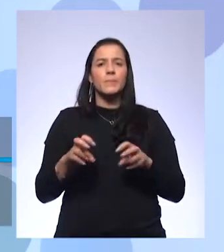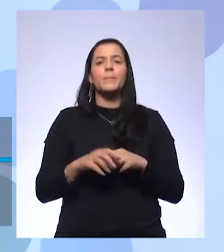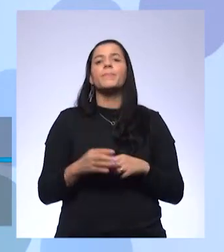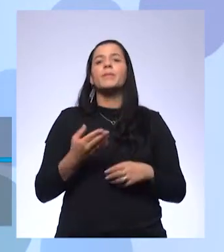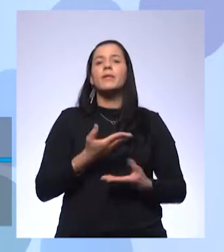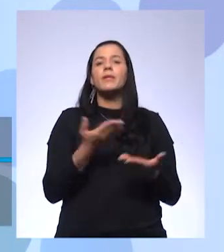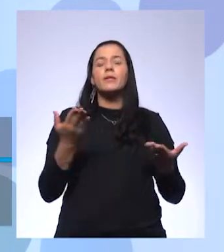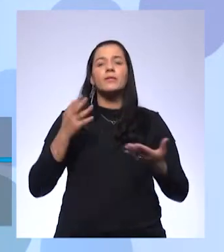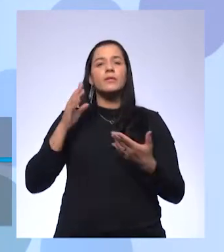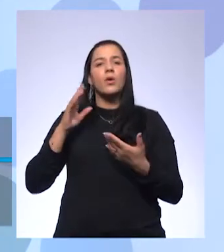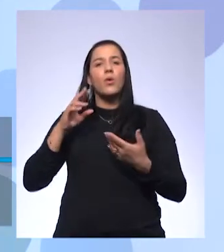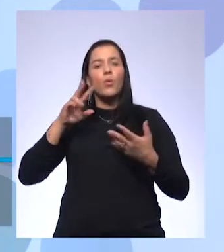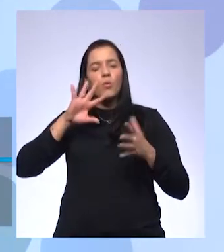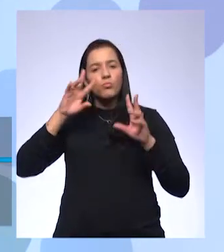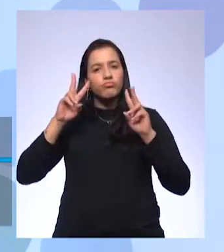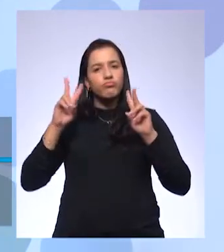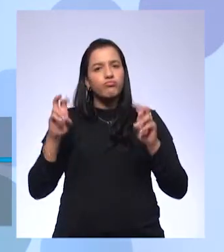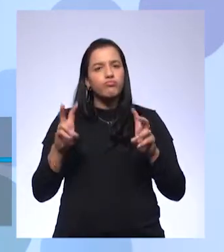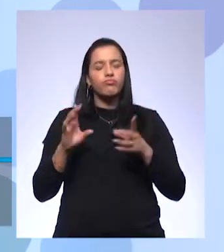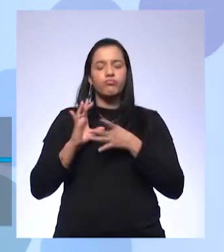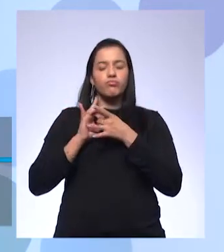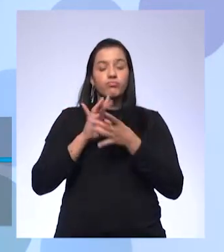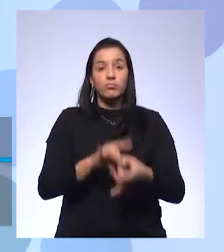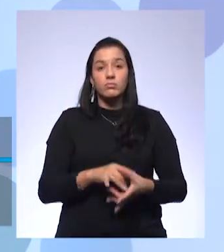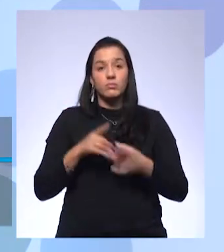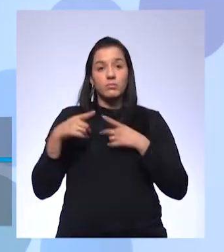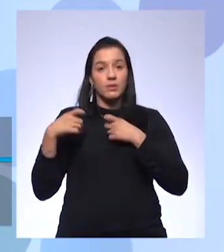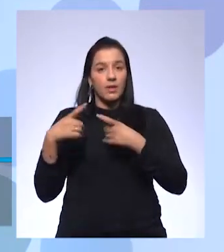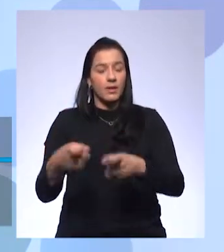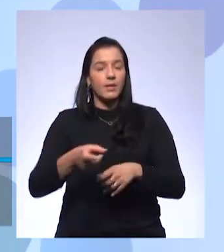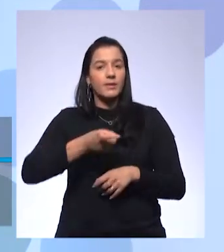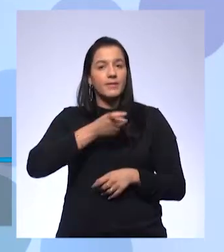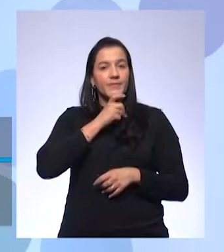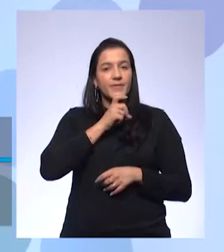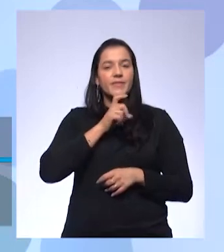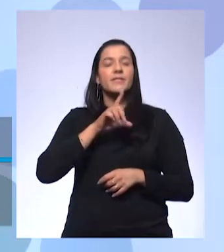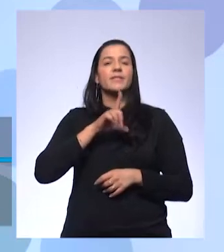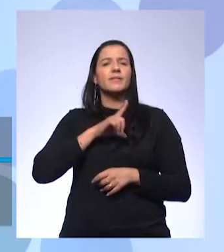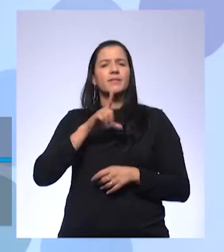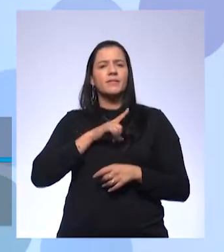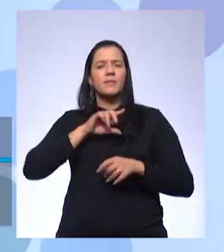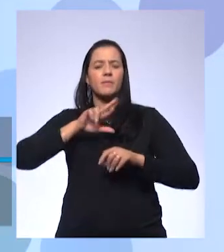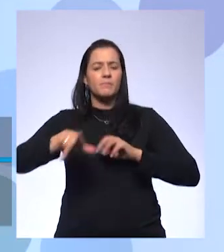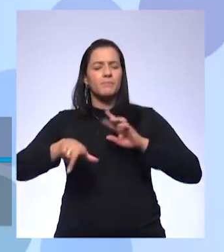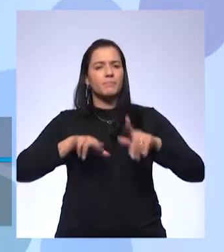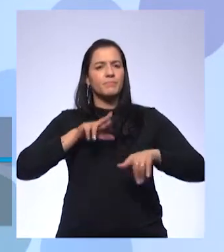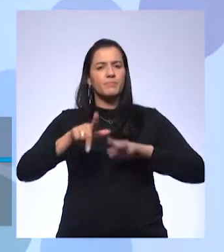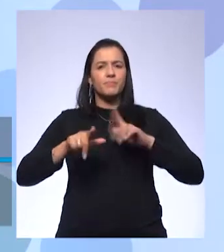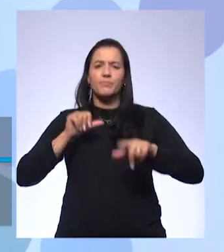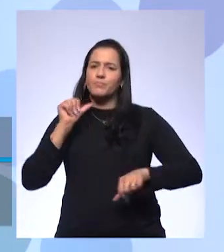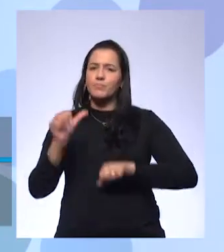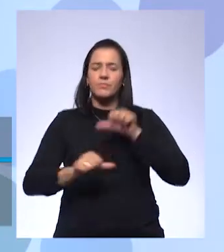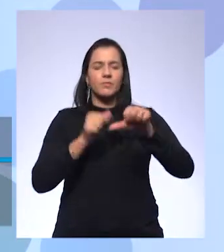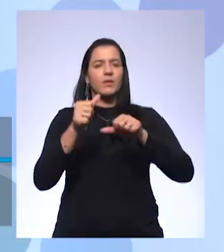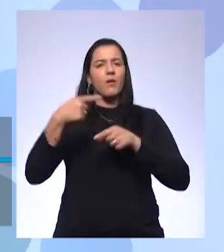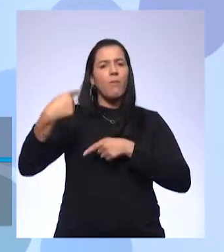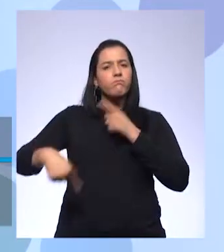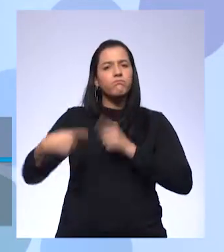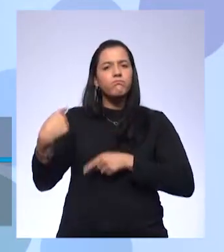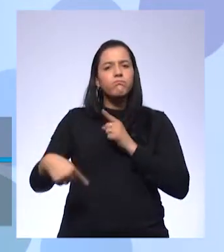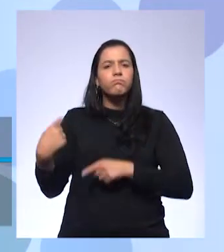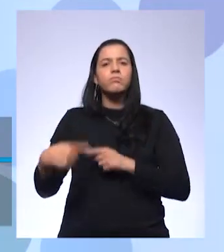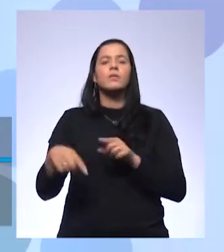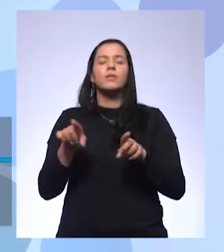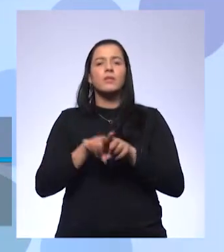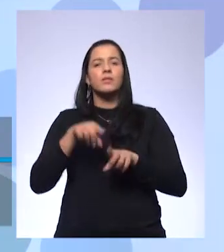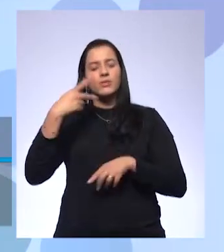condutor da narrativa, o contexto da Guerra Fria, né? Tendo aí os seus desdobramentos nas políticas, no cenário